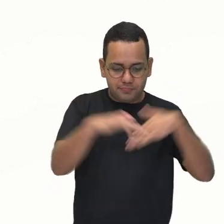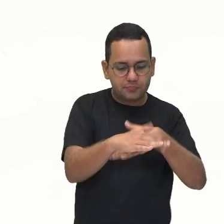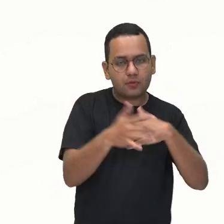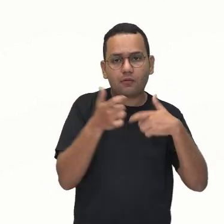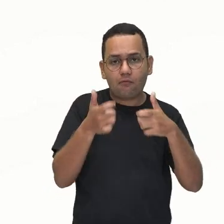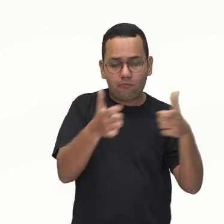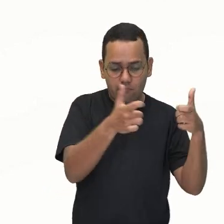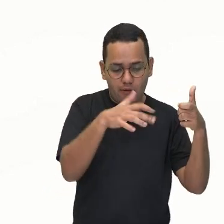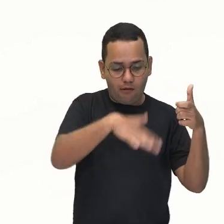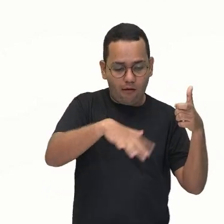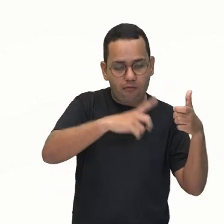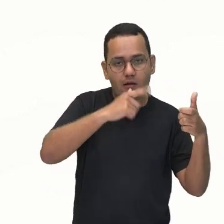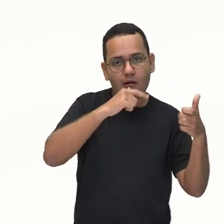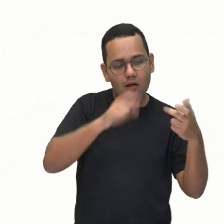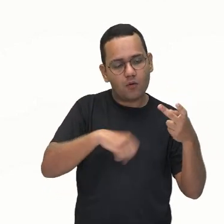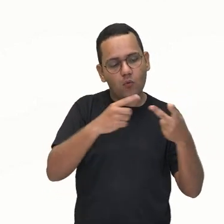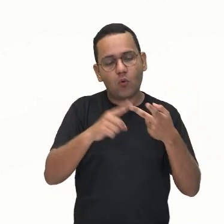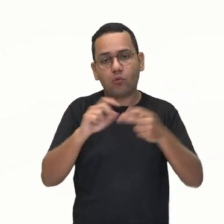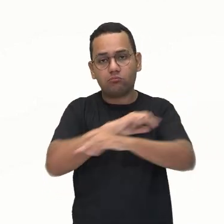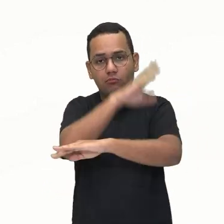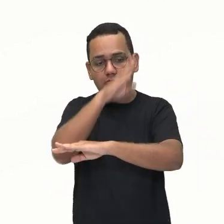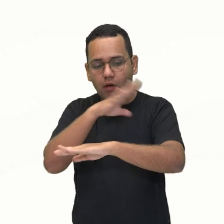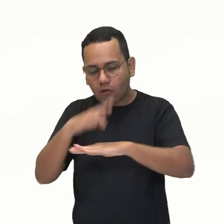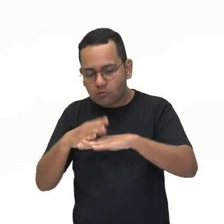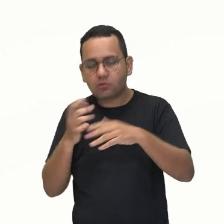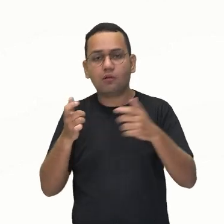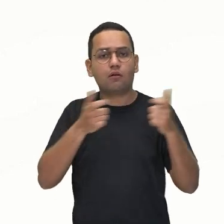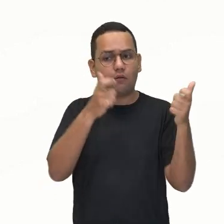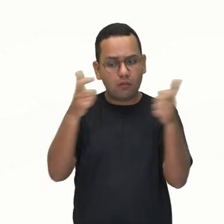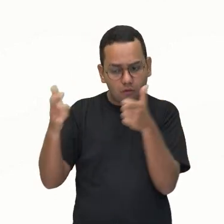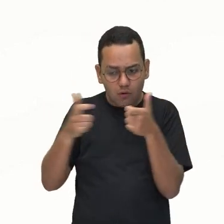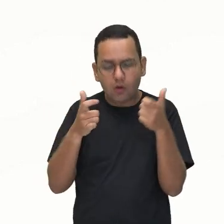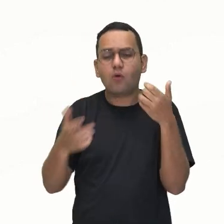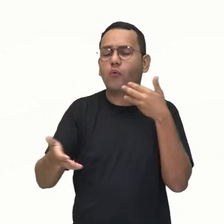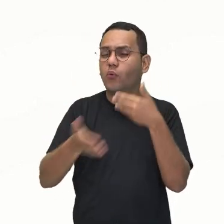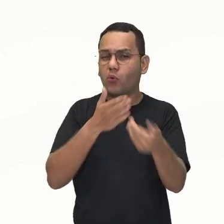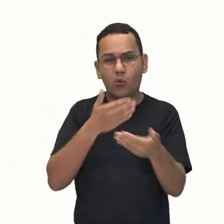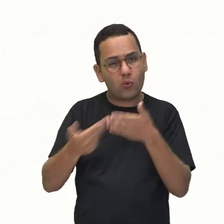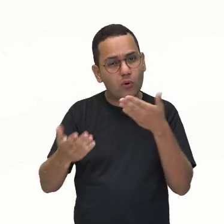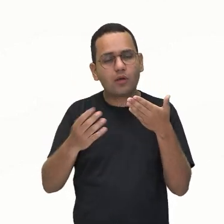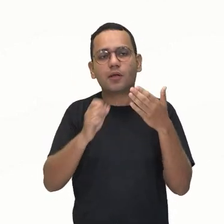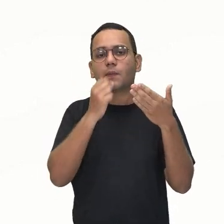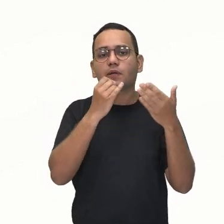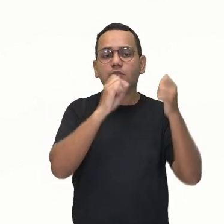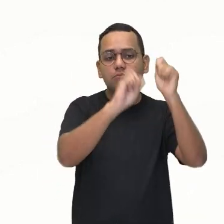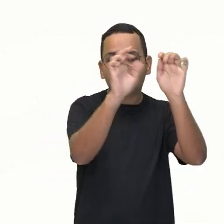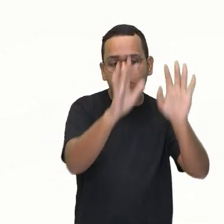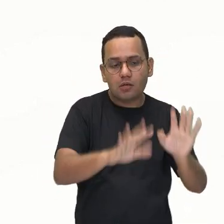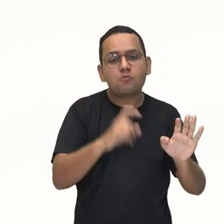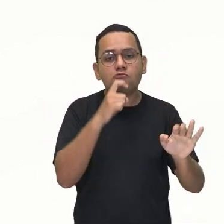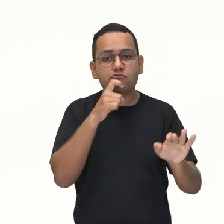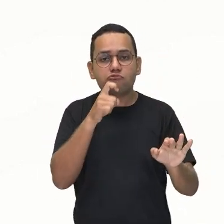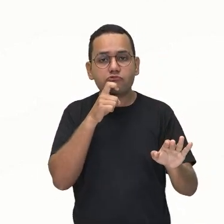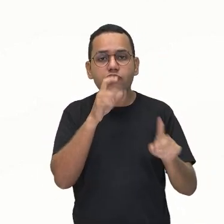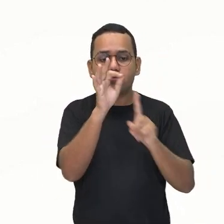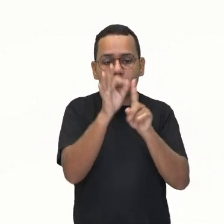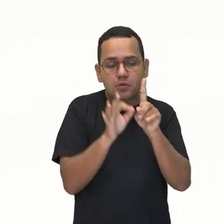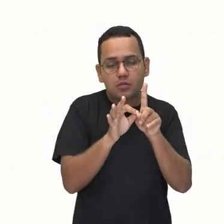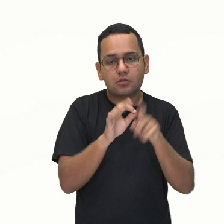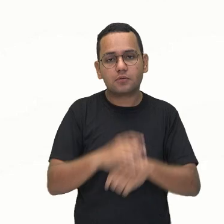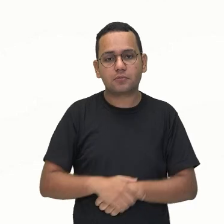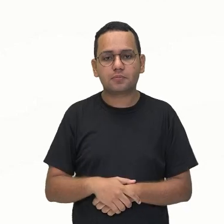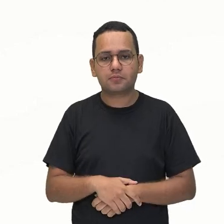aí do pico de uma montanha, mesmo que seja nevada, mesmo que esteja com gelo, e assim, se